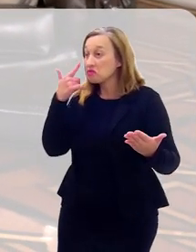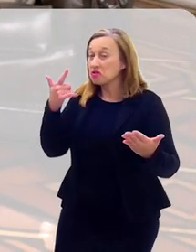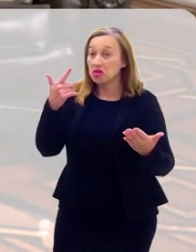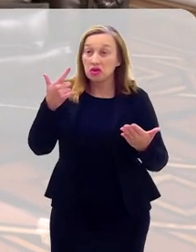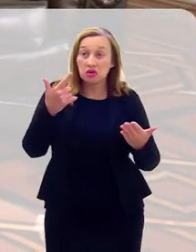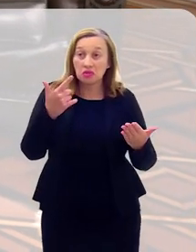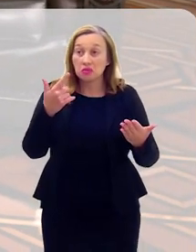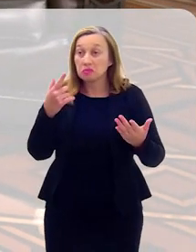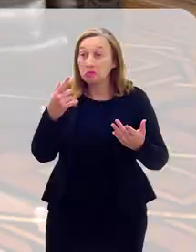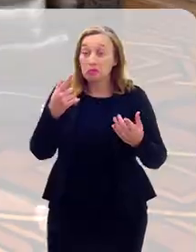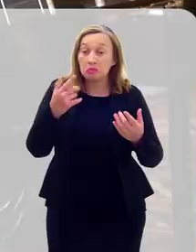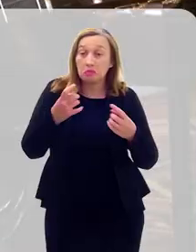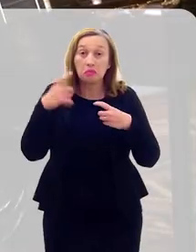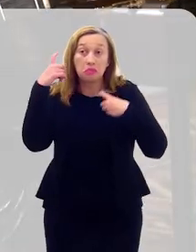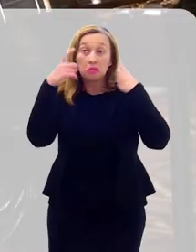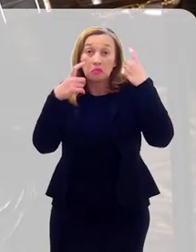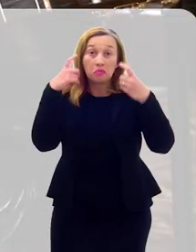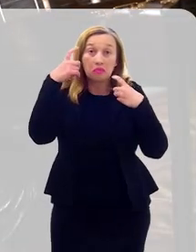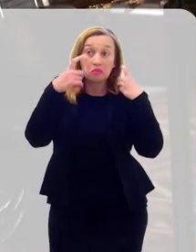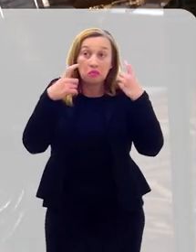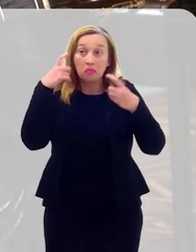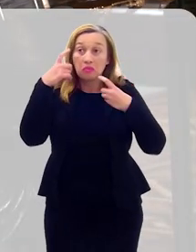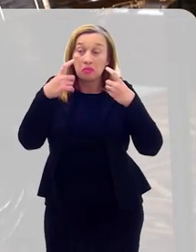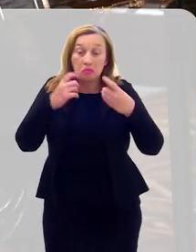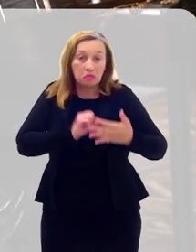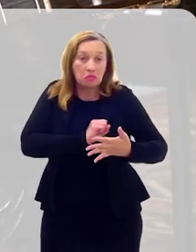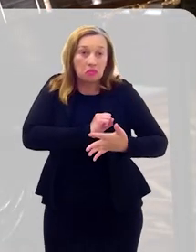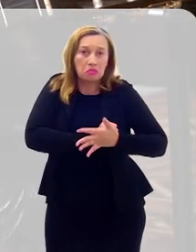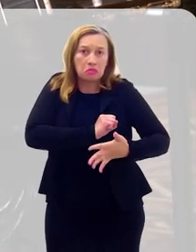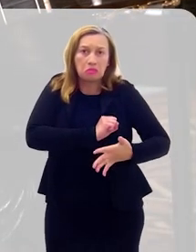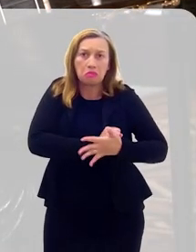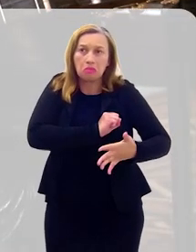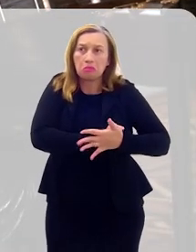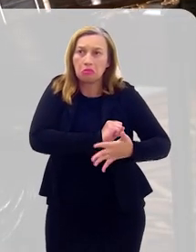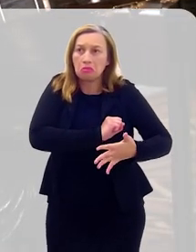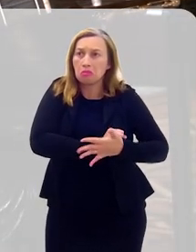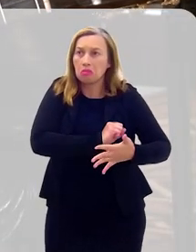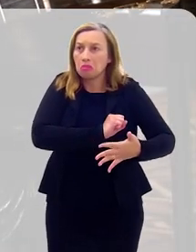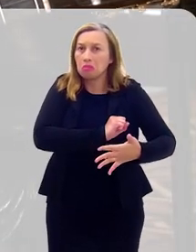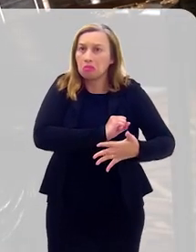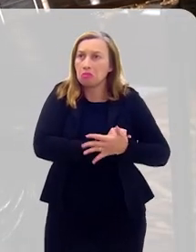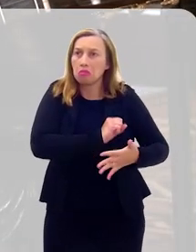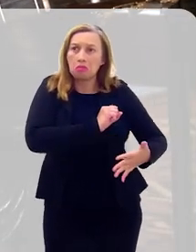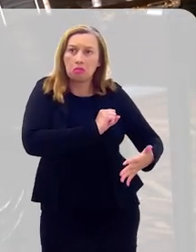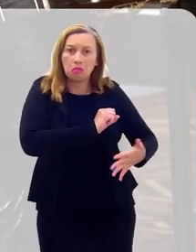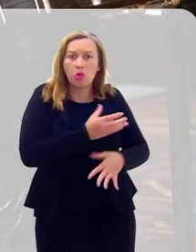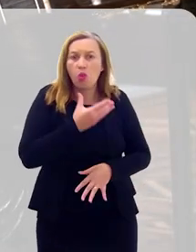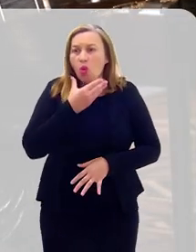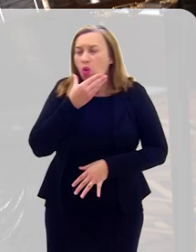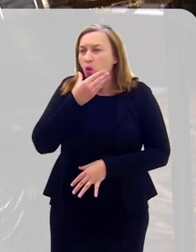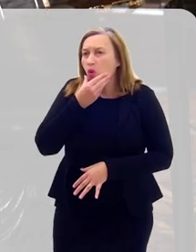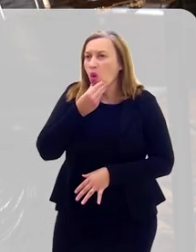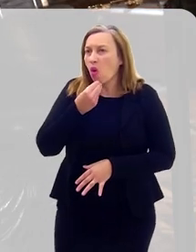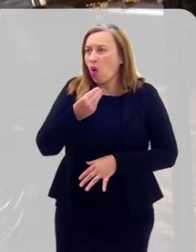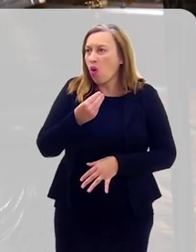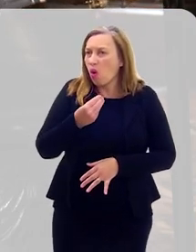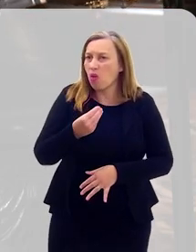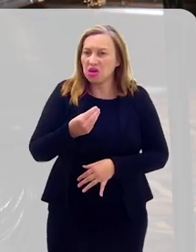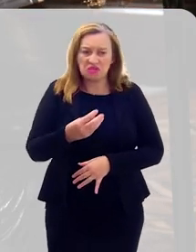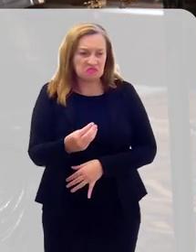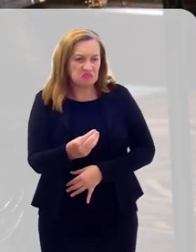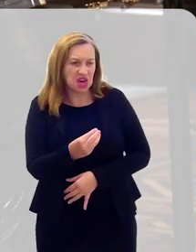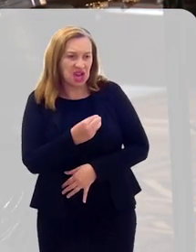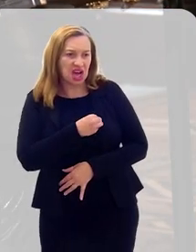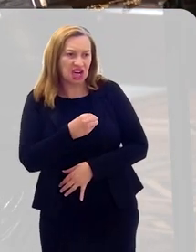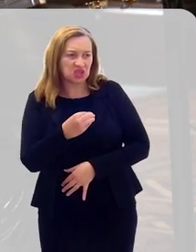Abro o jornal e fico logo alarmado. Meu. Tem disparada, vai bater no coração. Vem, Jorge. Homem plantou, está colhendo o resultado de uma